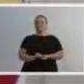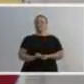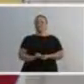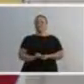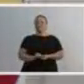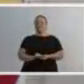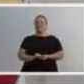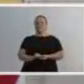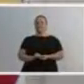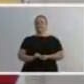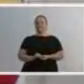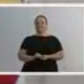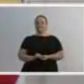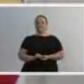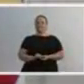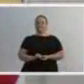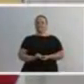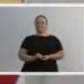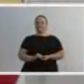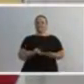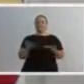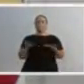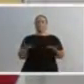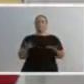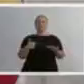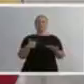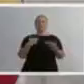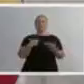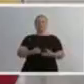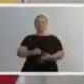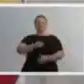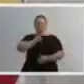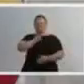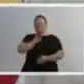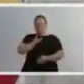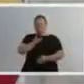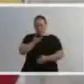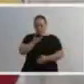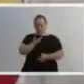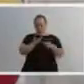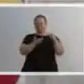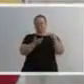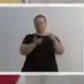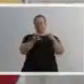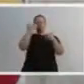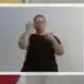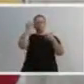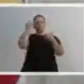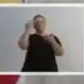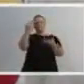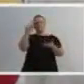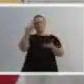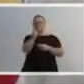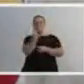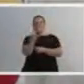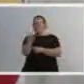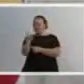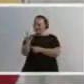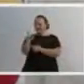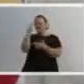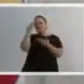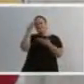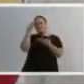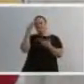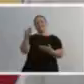a primeira palavra que eu tenho para falar do meu discurso é gratidão agradecer às pessoas